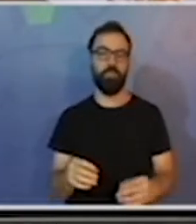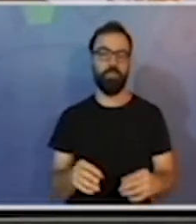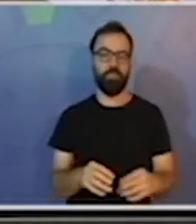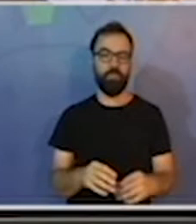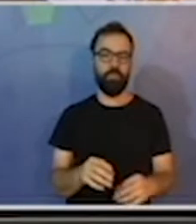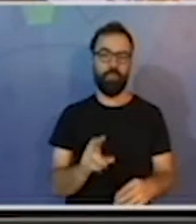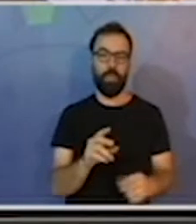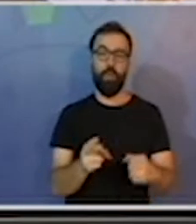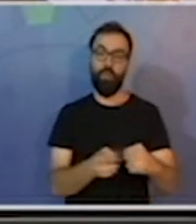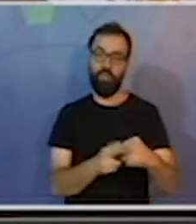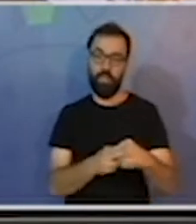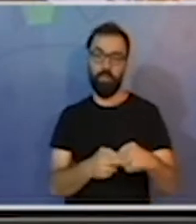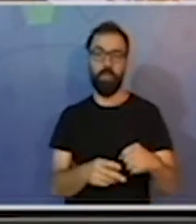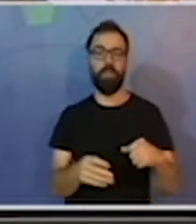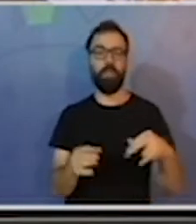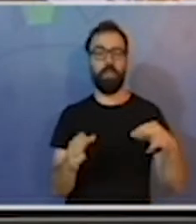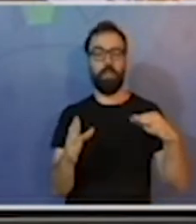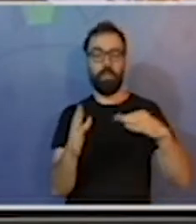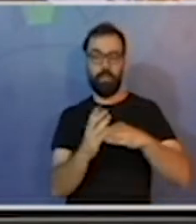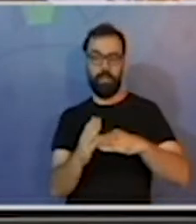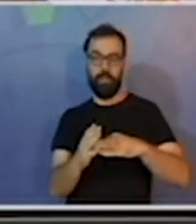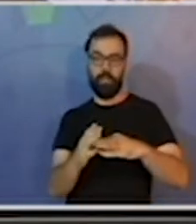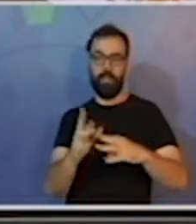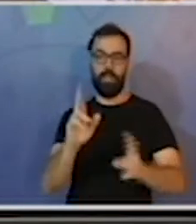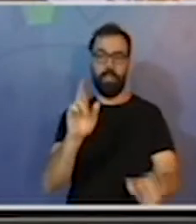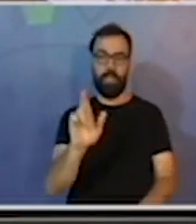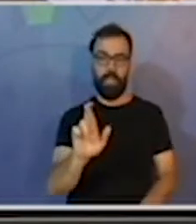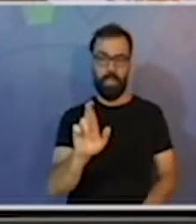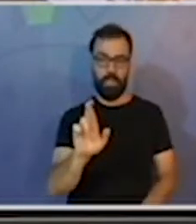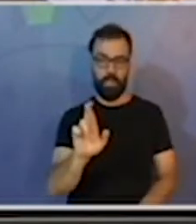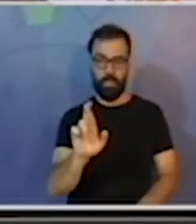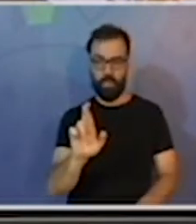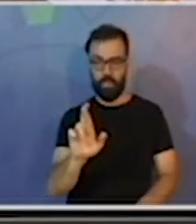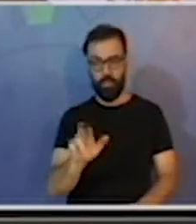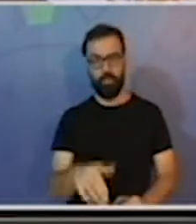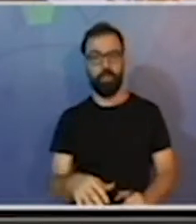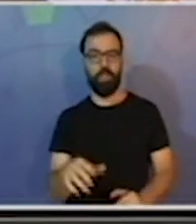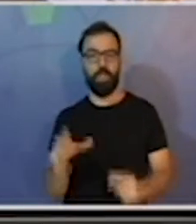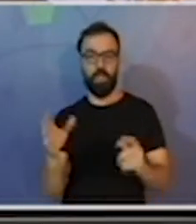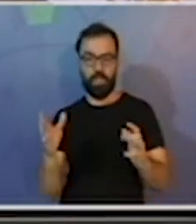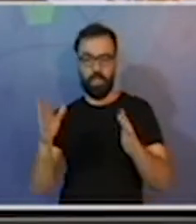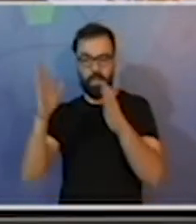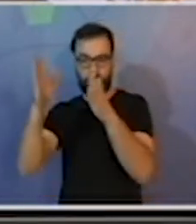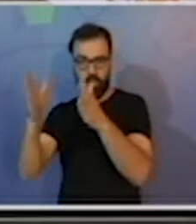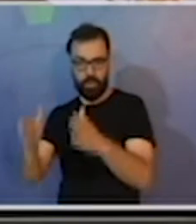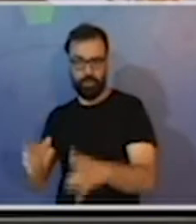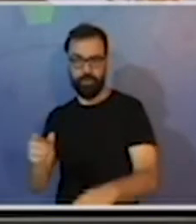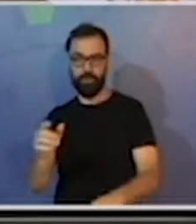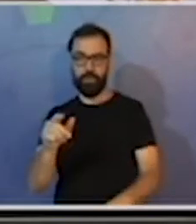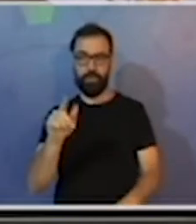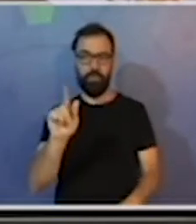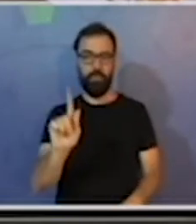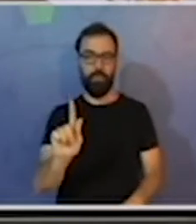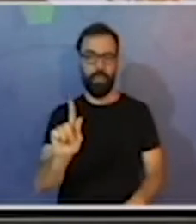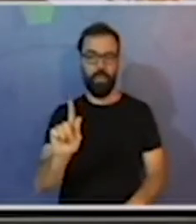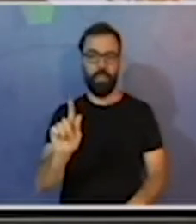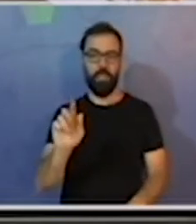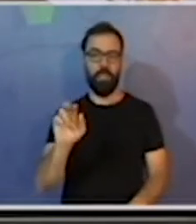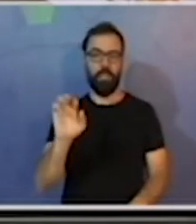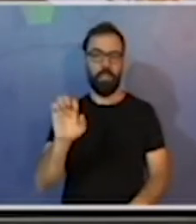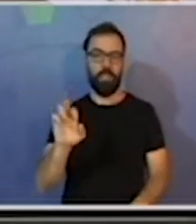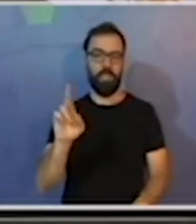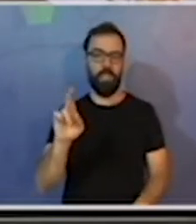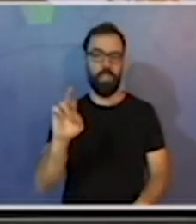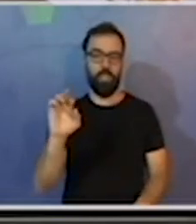termina arranjar o gerúndio tocando o ando tá gente lembra disso quando